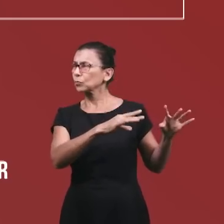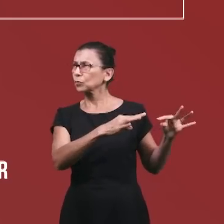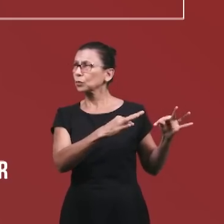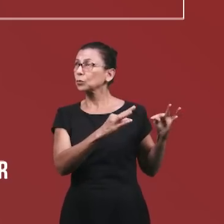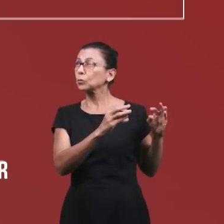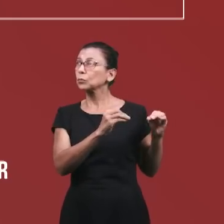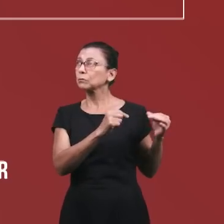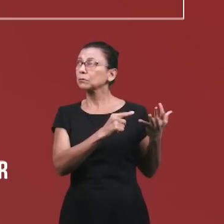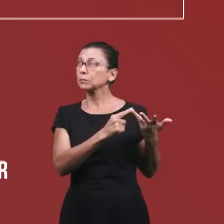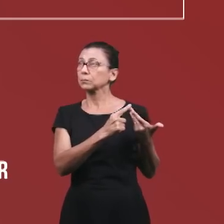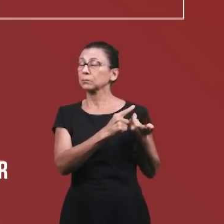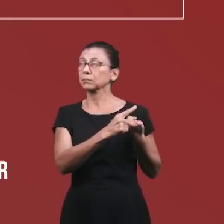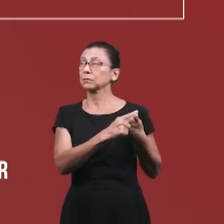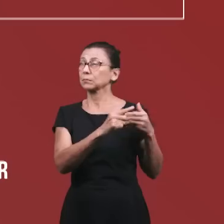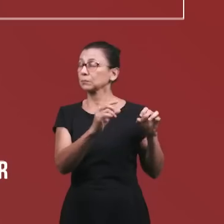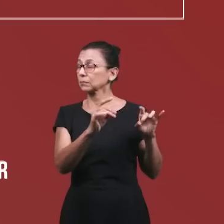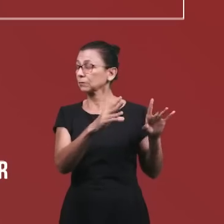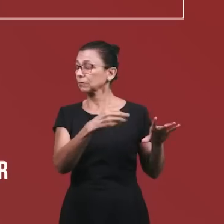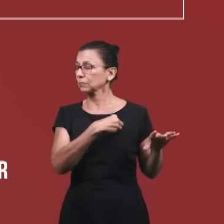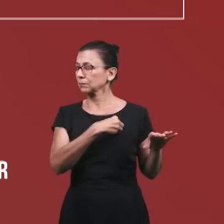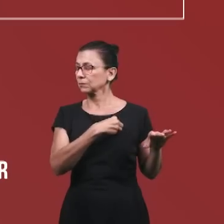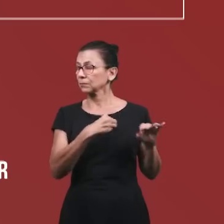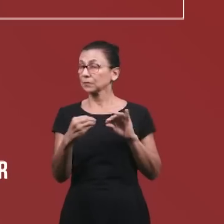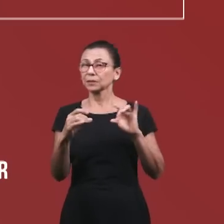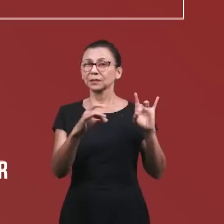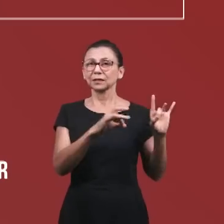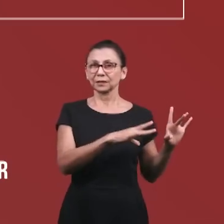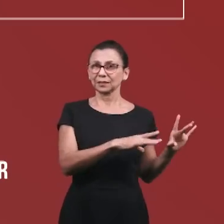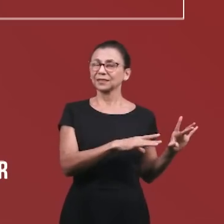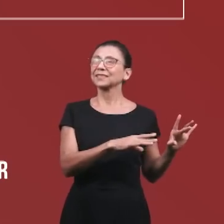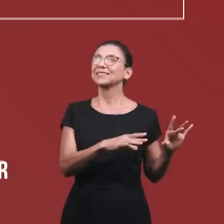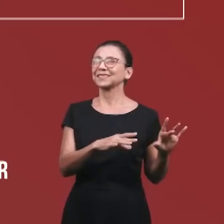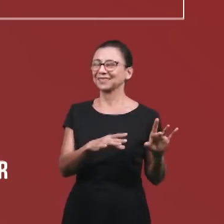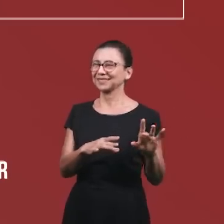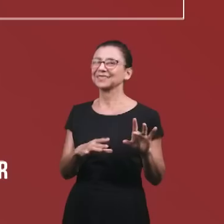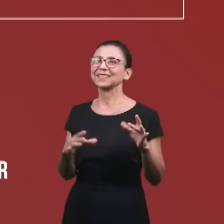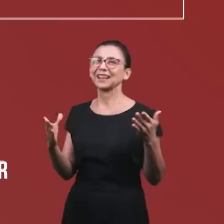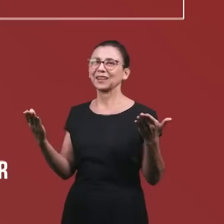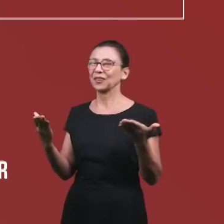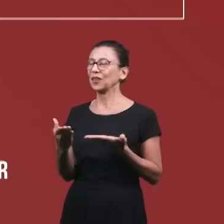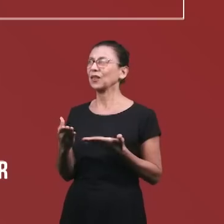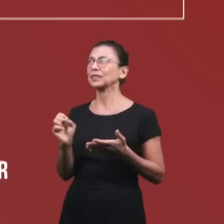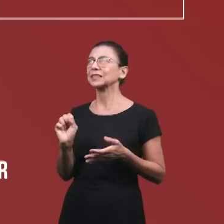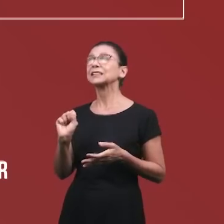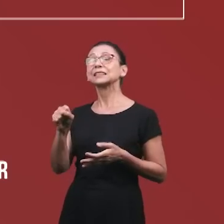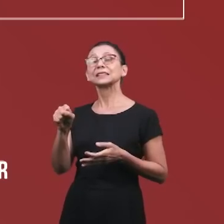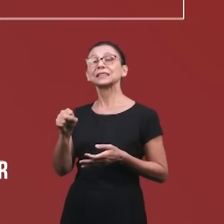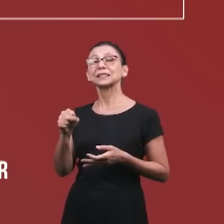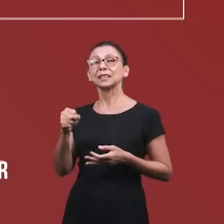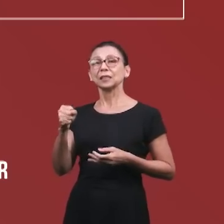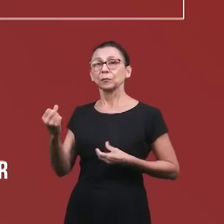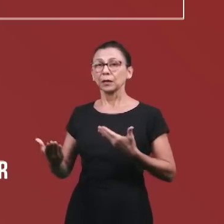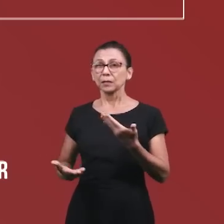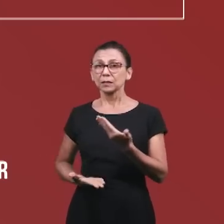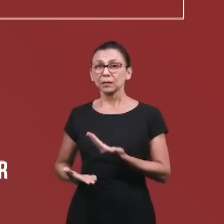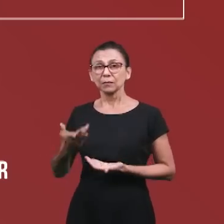aleluia, cante aleluia, cante ao Senhor. Porque Ele é Deus que nos